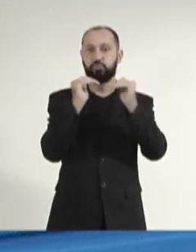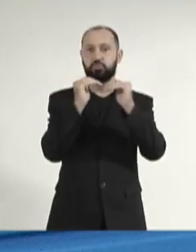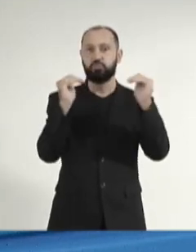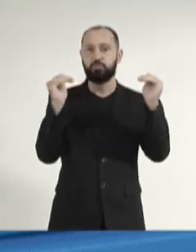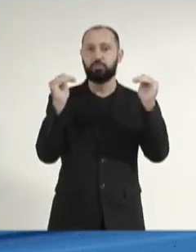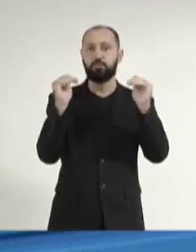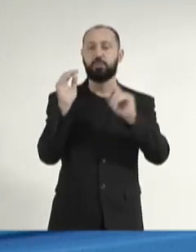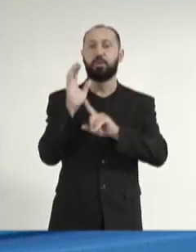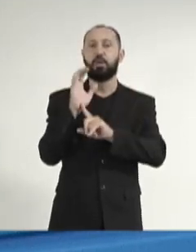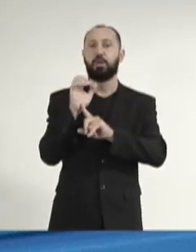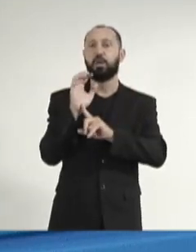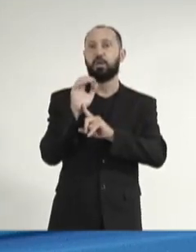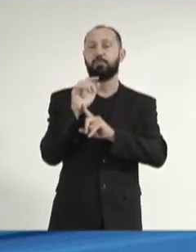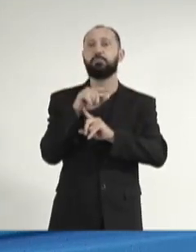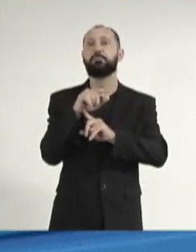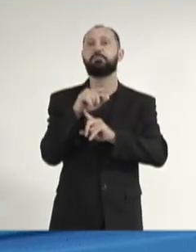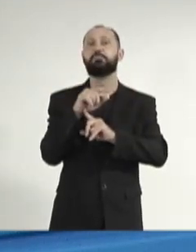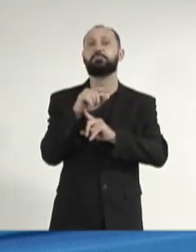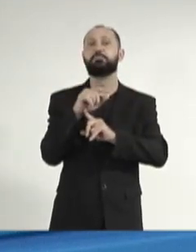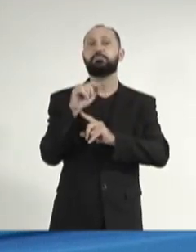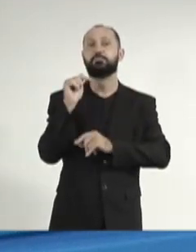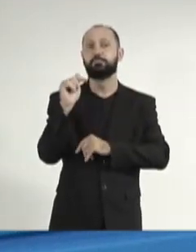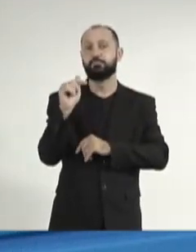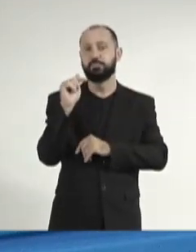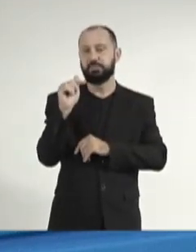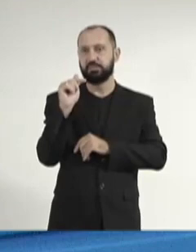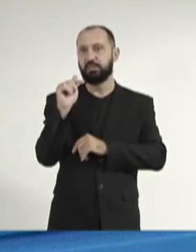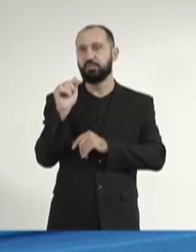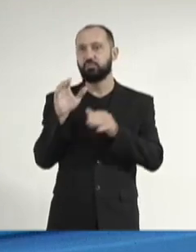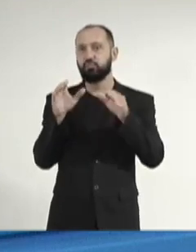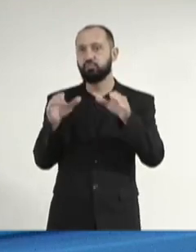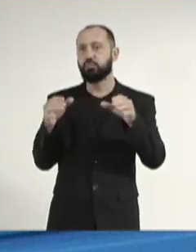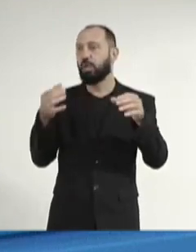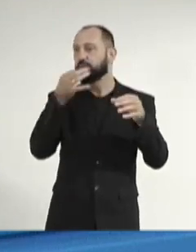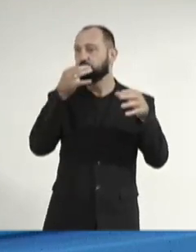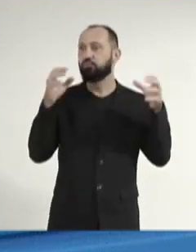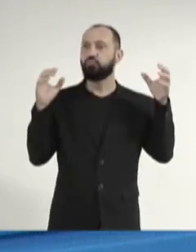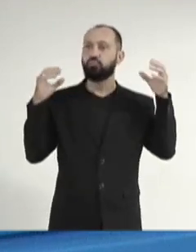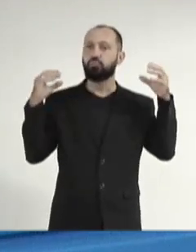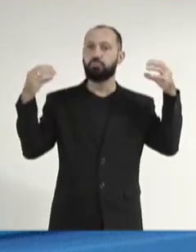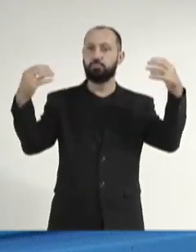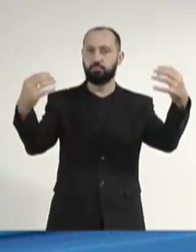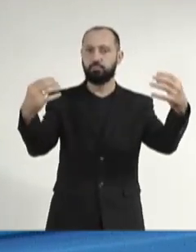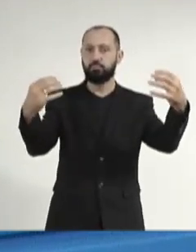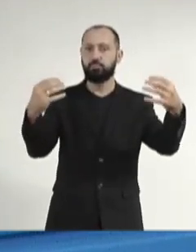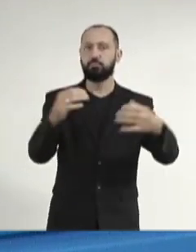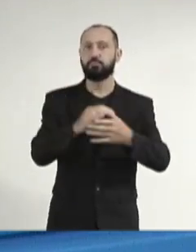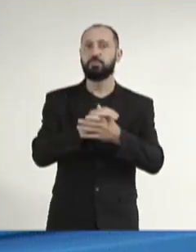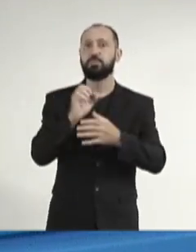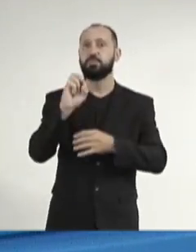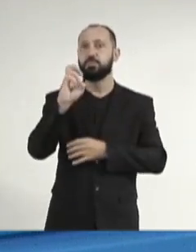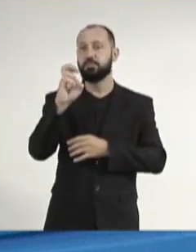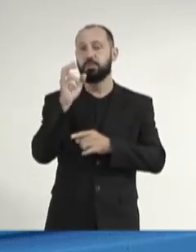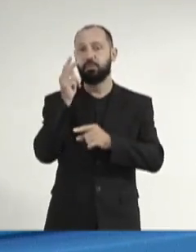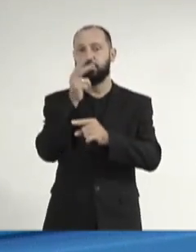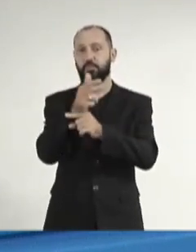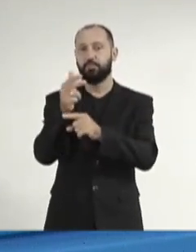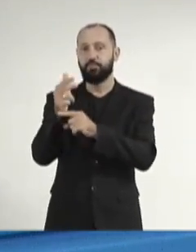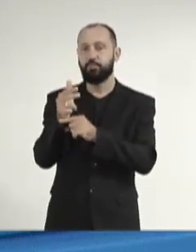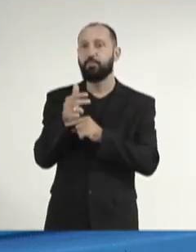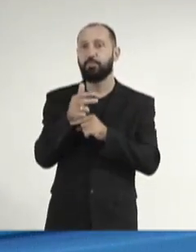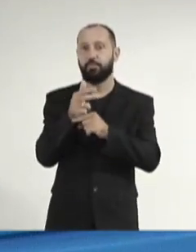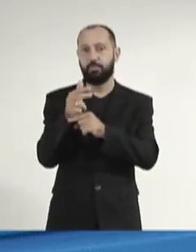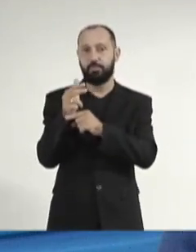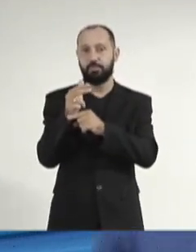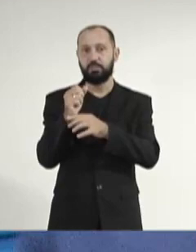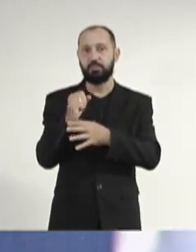roteadores access point, 7 caixas de som tipo sondar, 5 câmeras de vídeo para